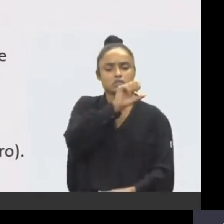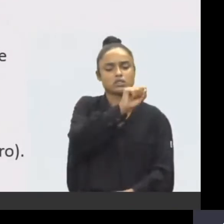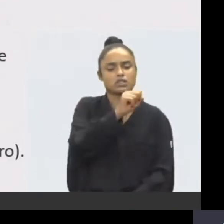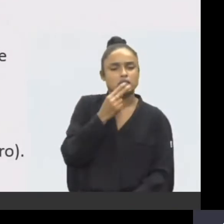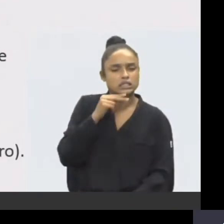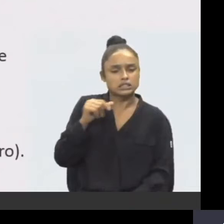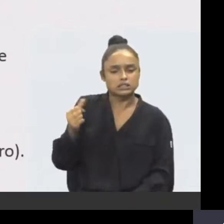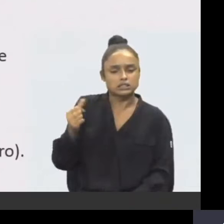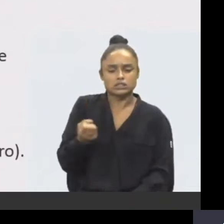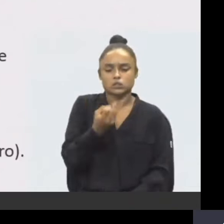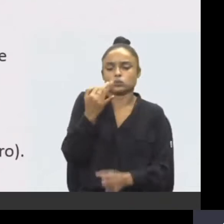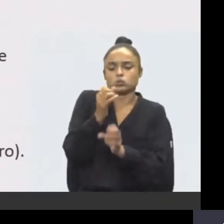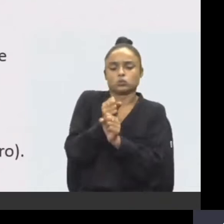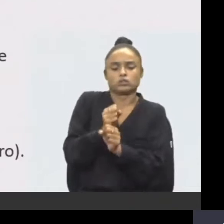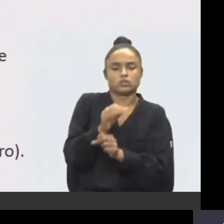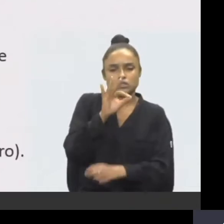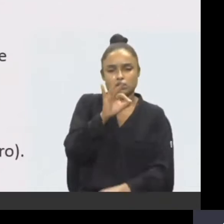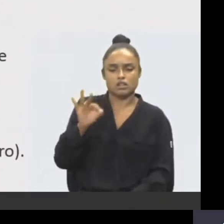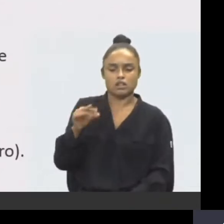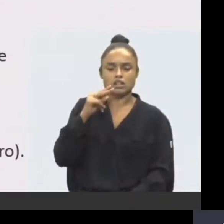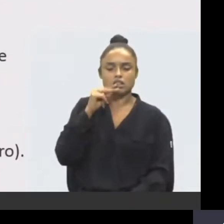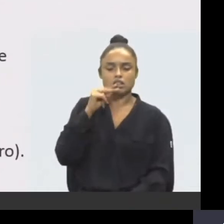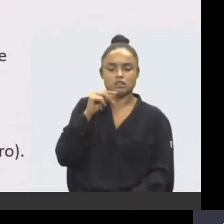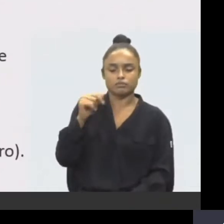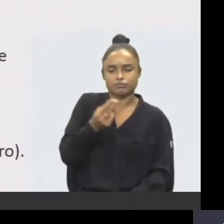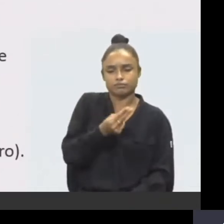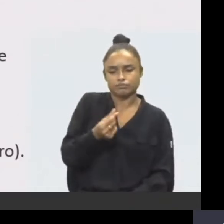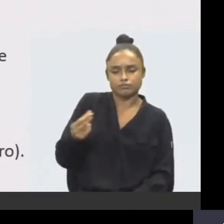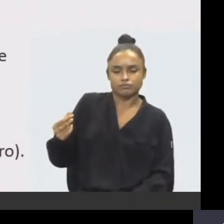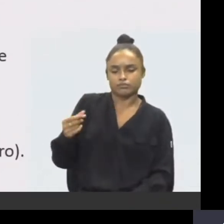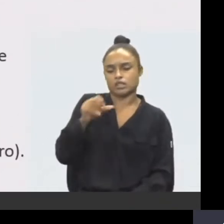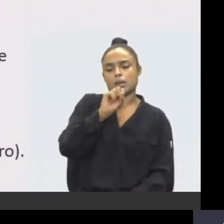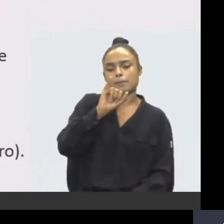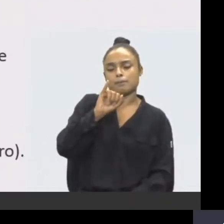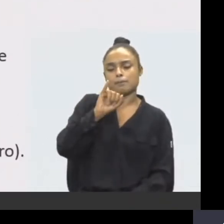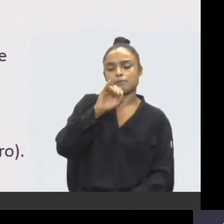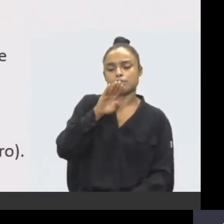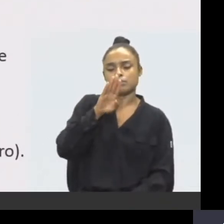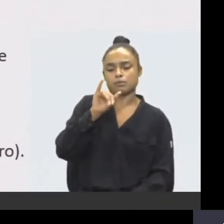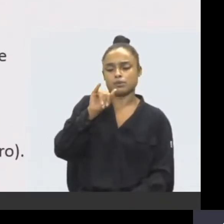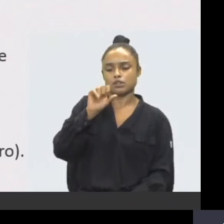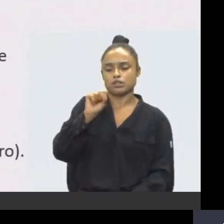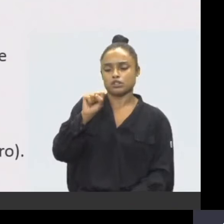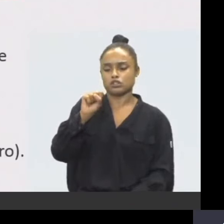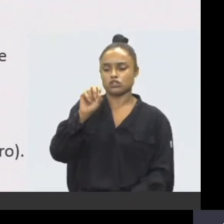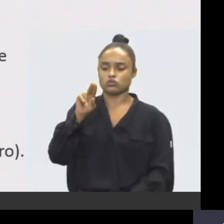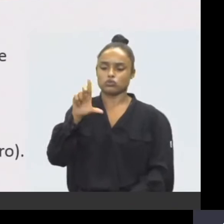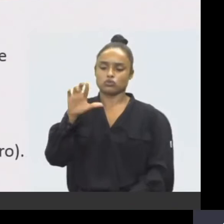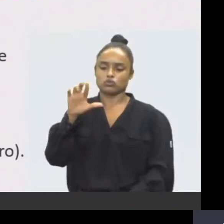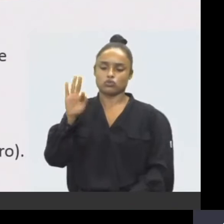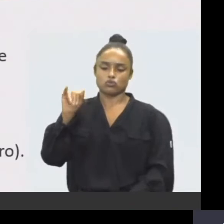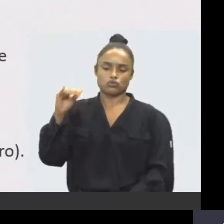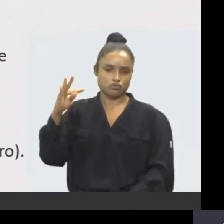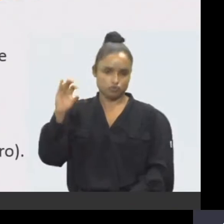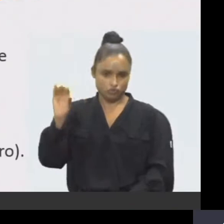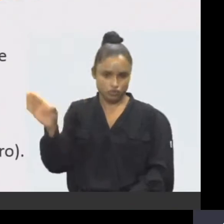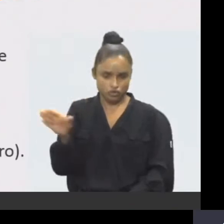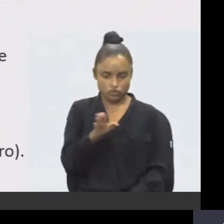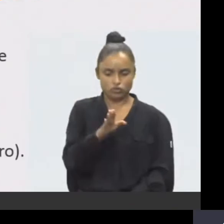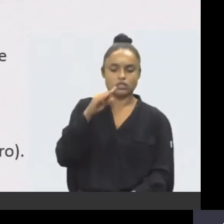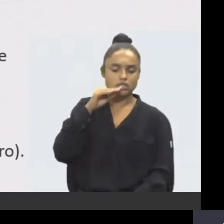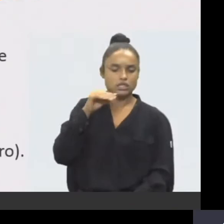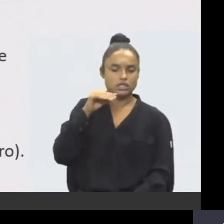máxima desse composto. Então nós temos que o bisulfito de sódio é um sal, e essa solução ela vai ser preparada em meio aquoso. Então